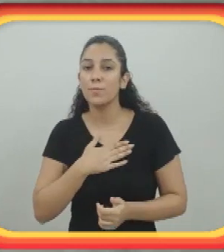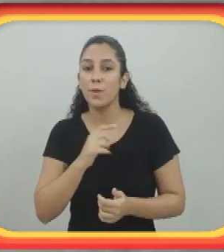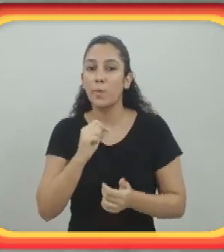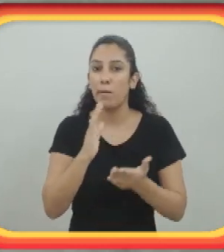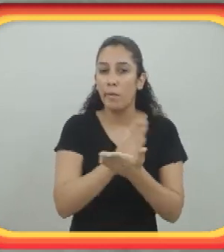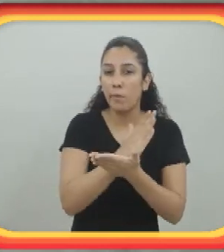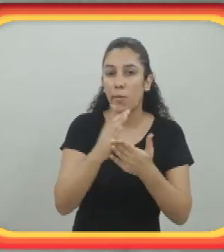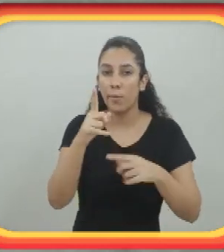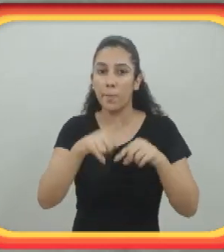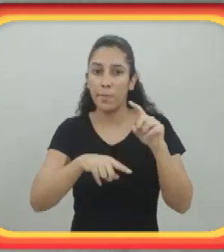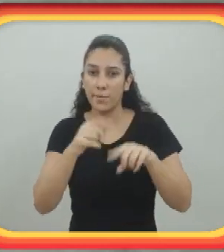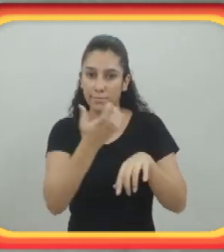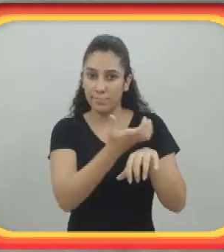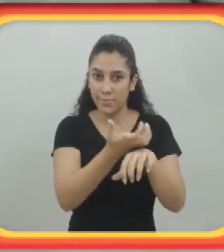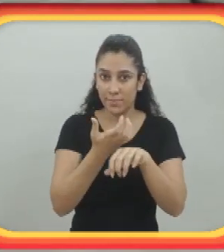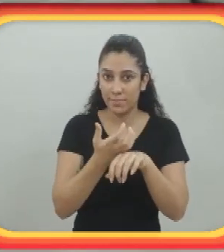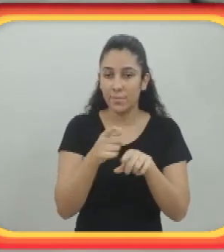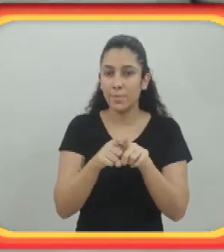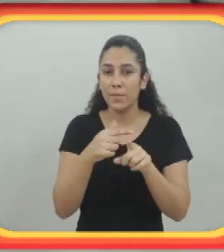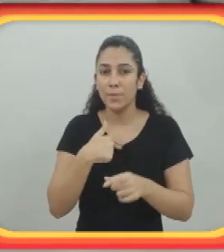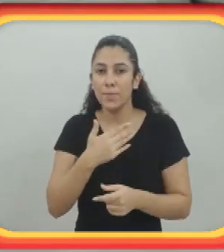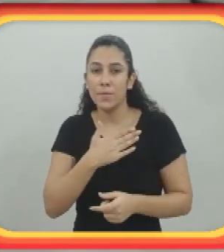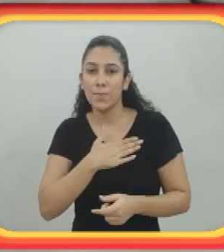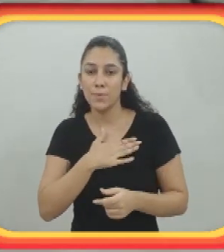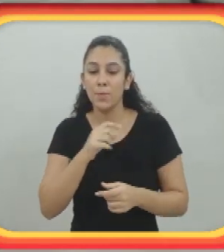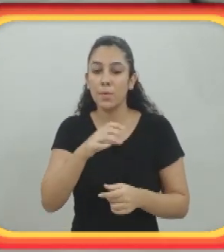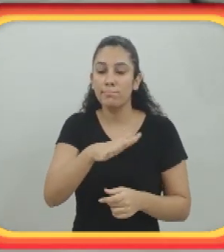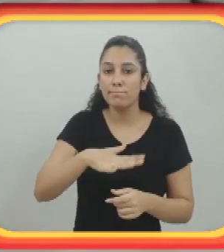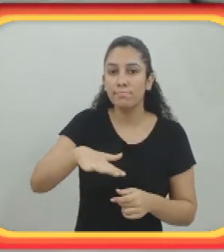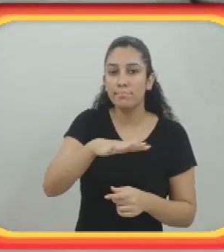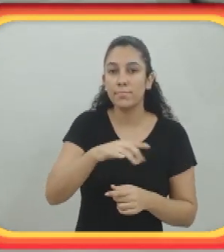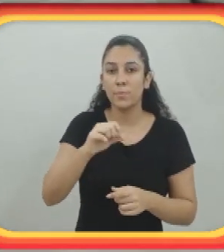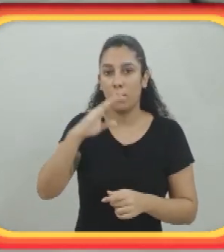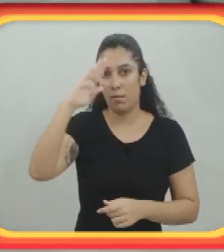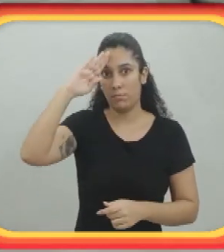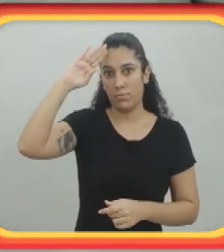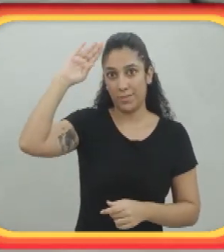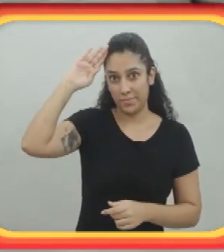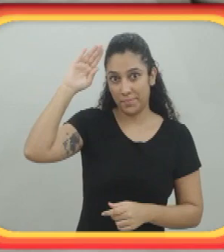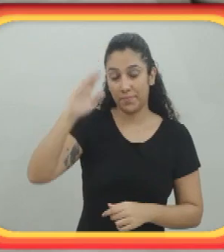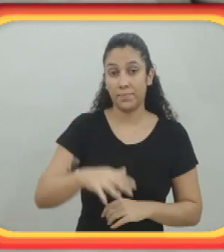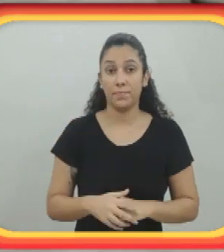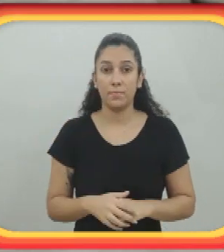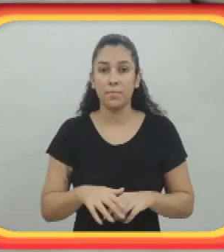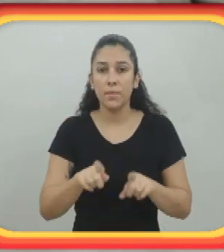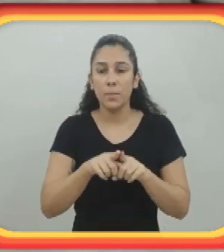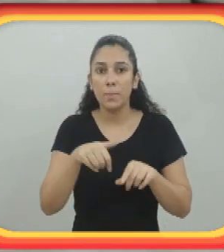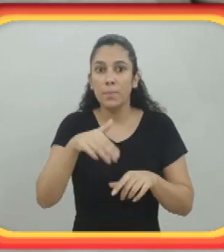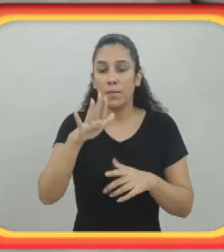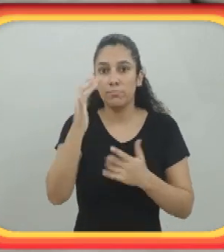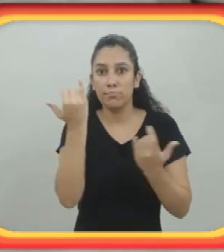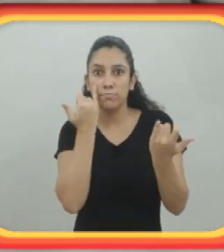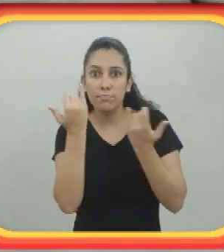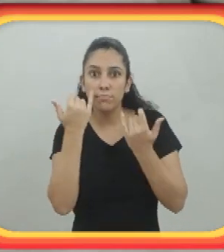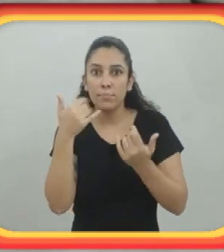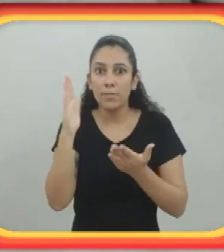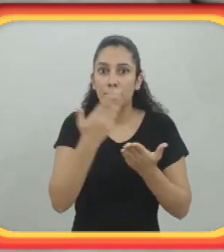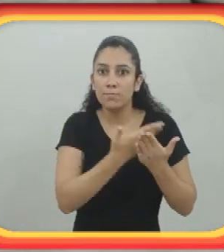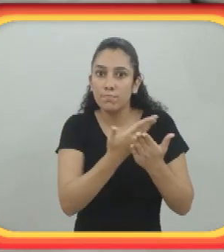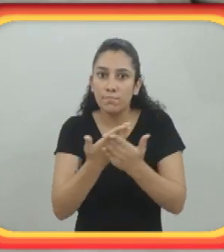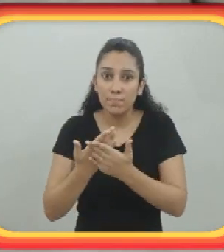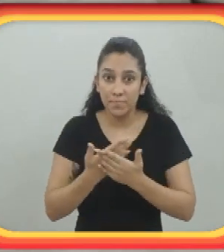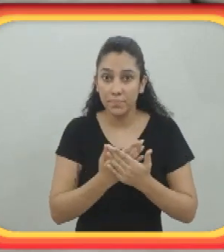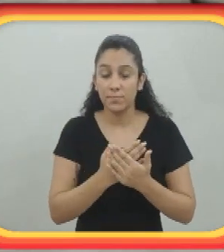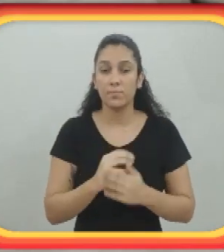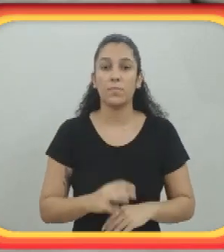2 anos ia sair fora. Eu comecei a gostar de algumas matérias, eu comecei a gostar